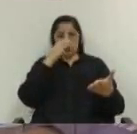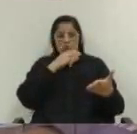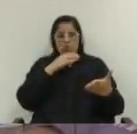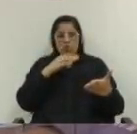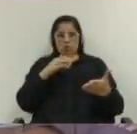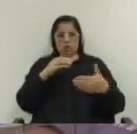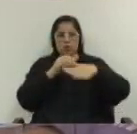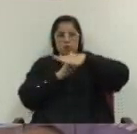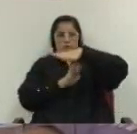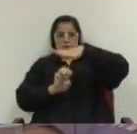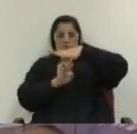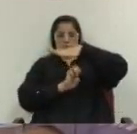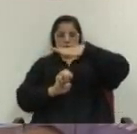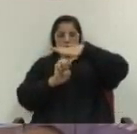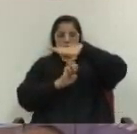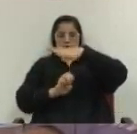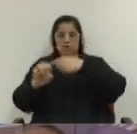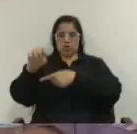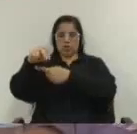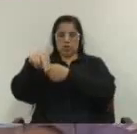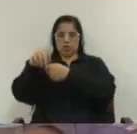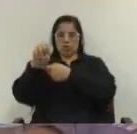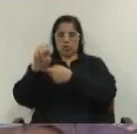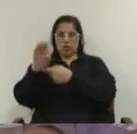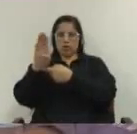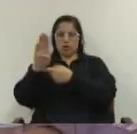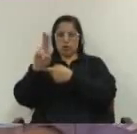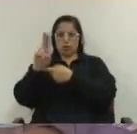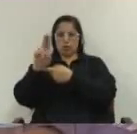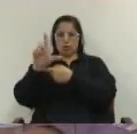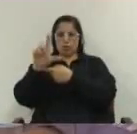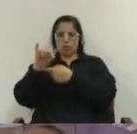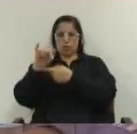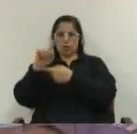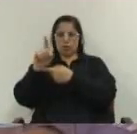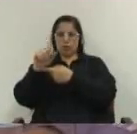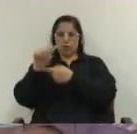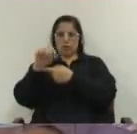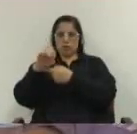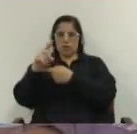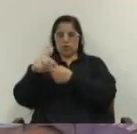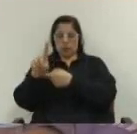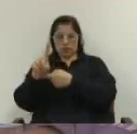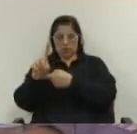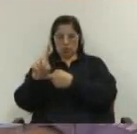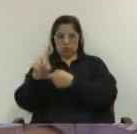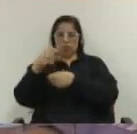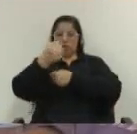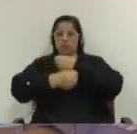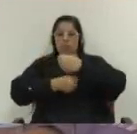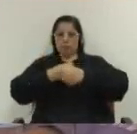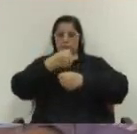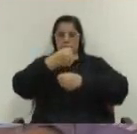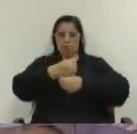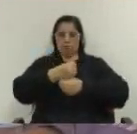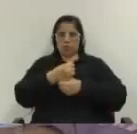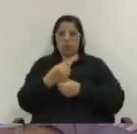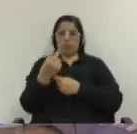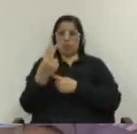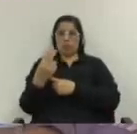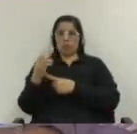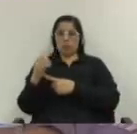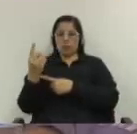durante a epidemia de dengue no município em 2013. A decisão assinada pelo juiz Adilson Araque Ribeiro também atinge o secretário